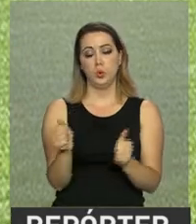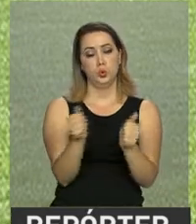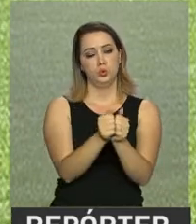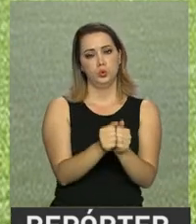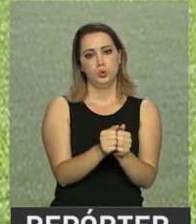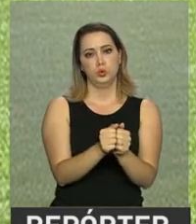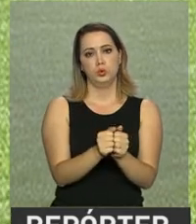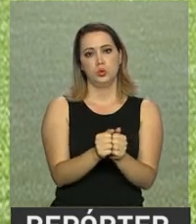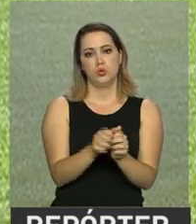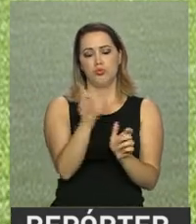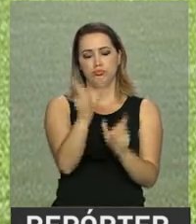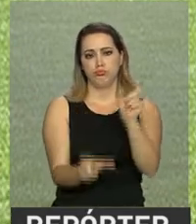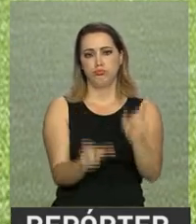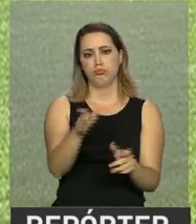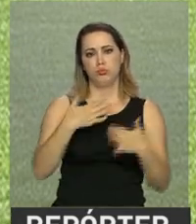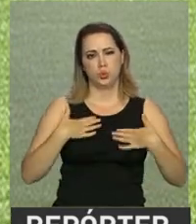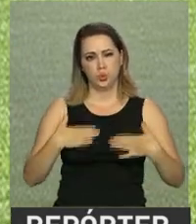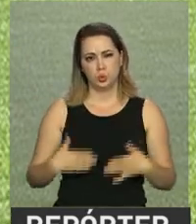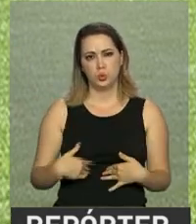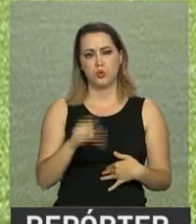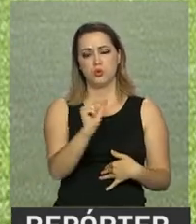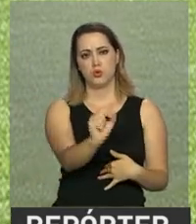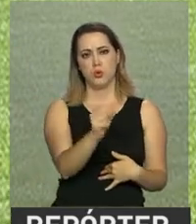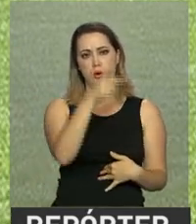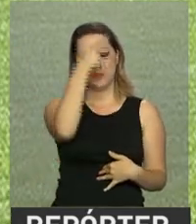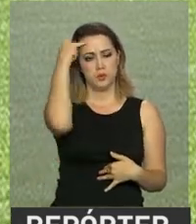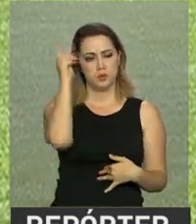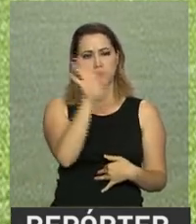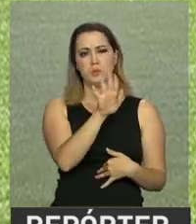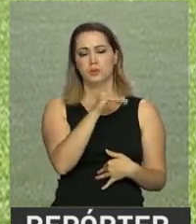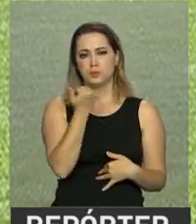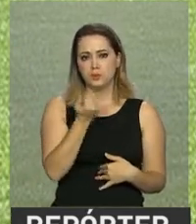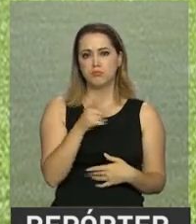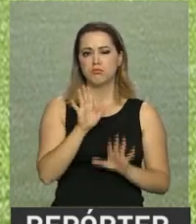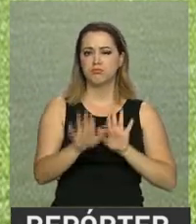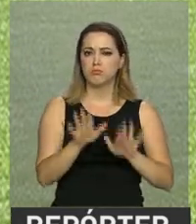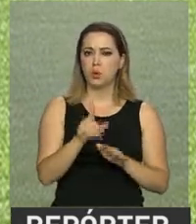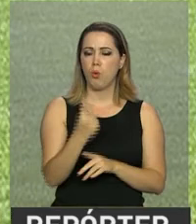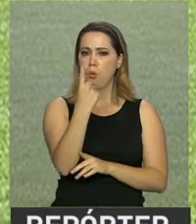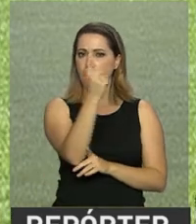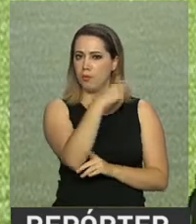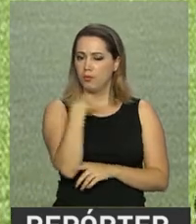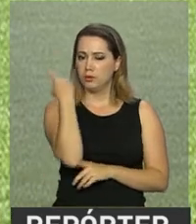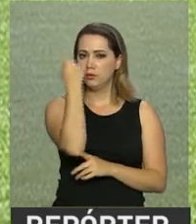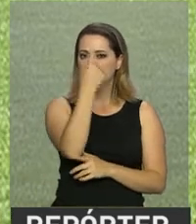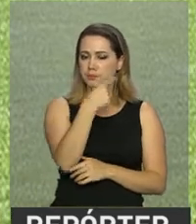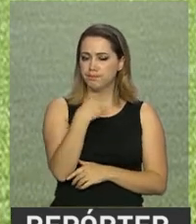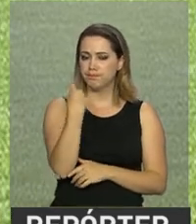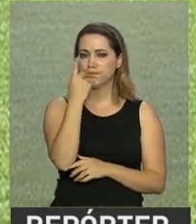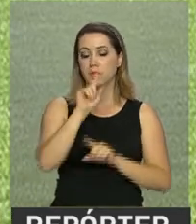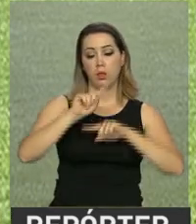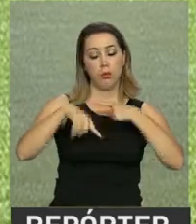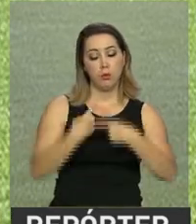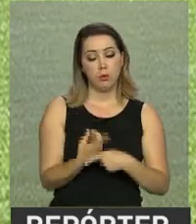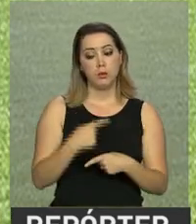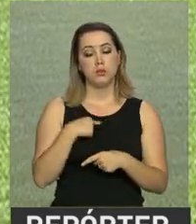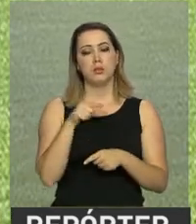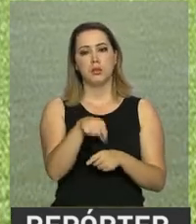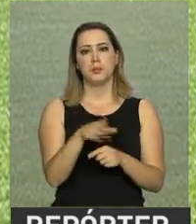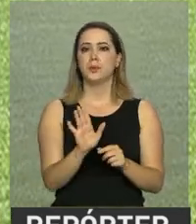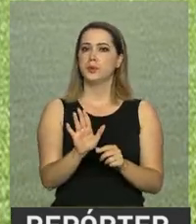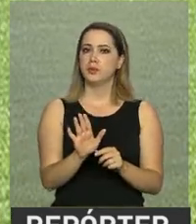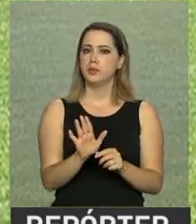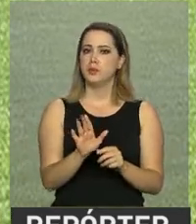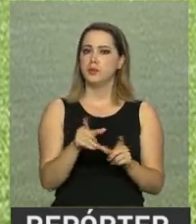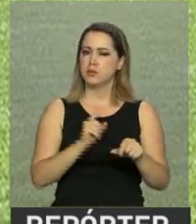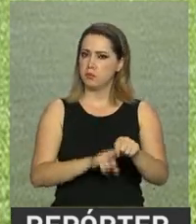corpos, num velório ali mais próximo entre os familiares e amigos, que deve durar cerca de 1 hora também. E após esse momento